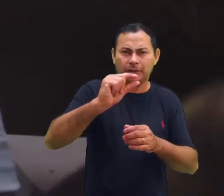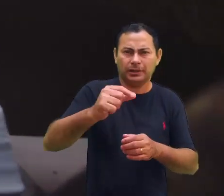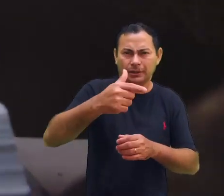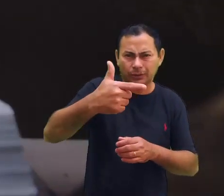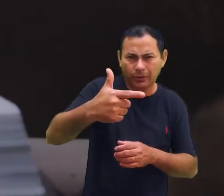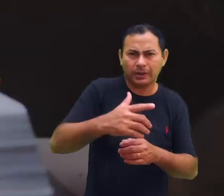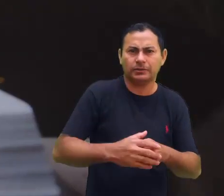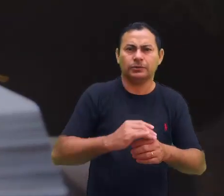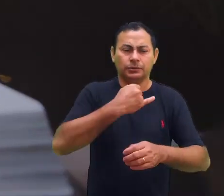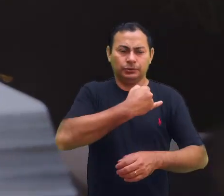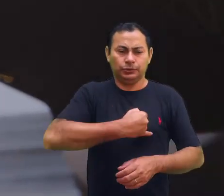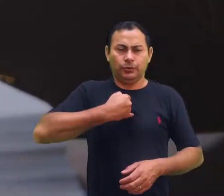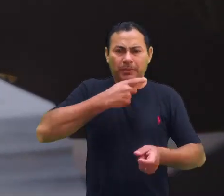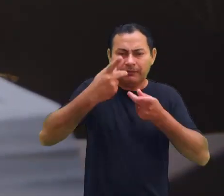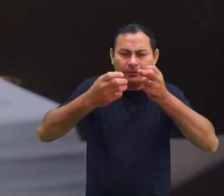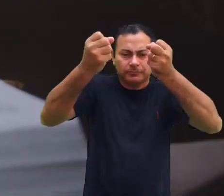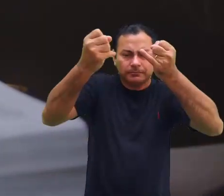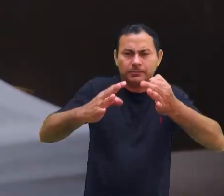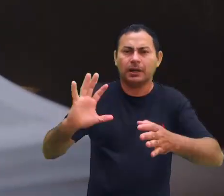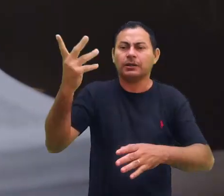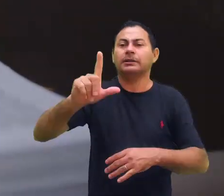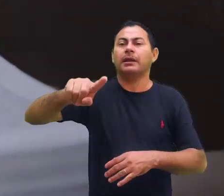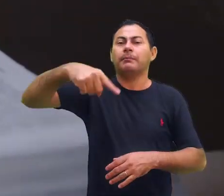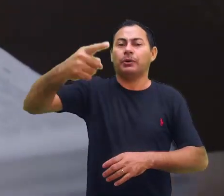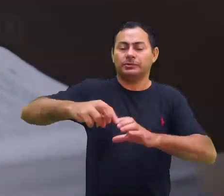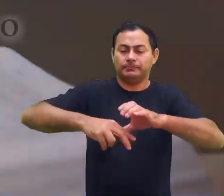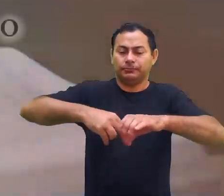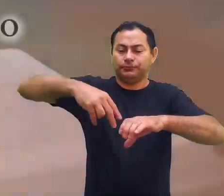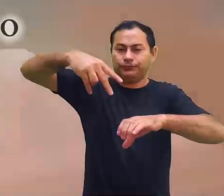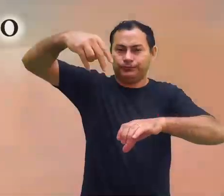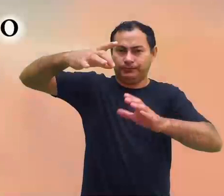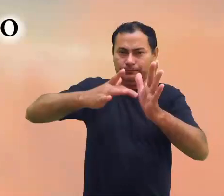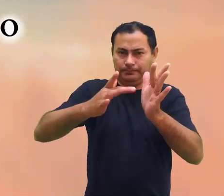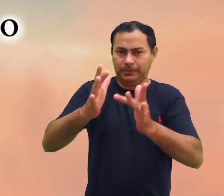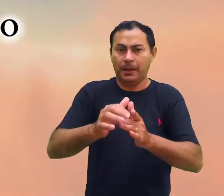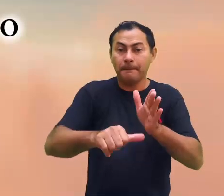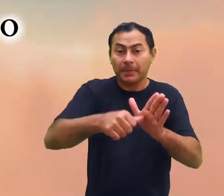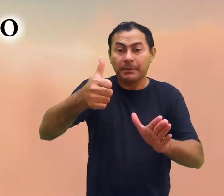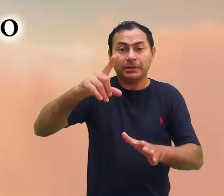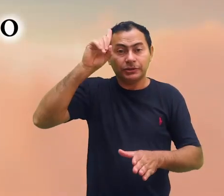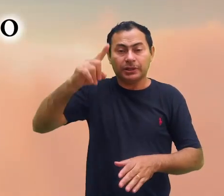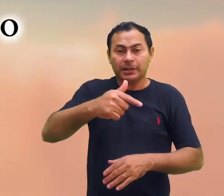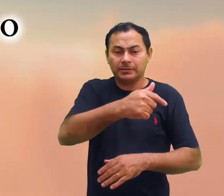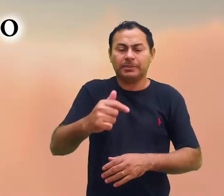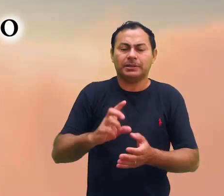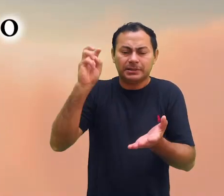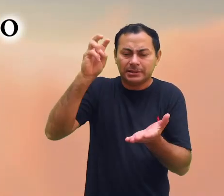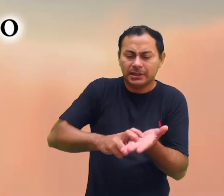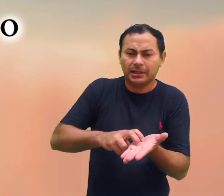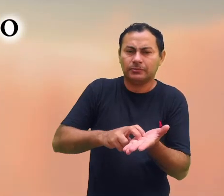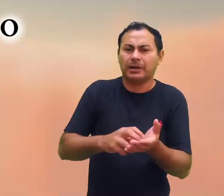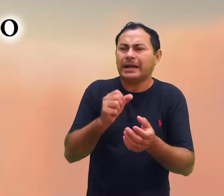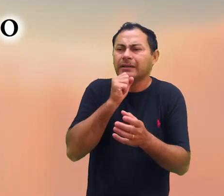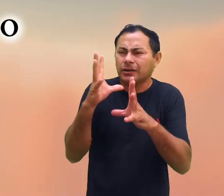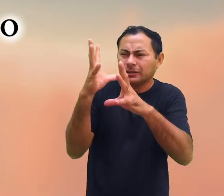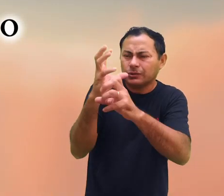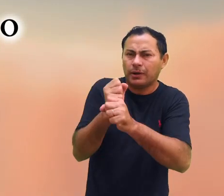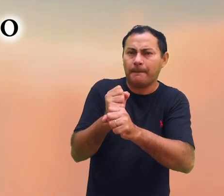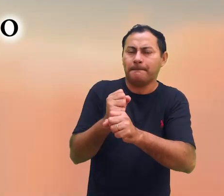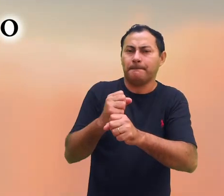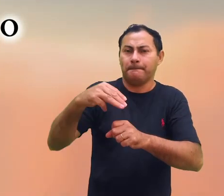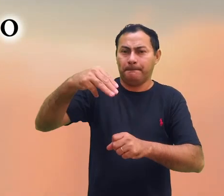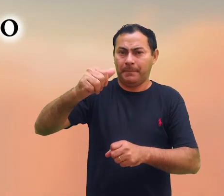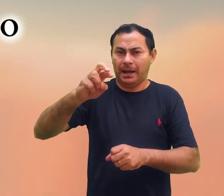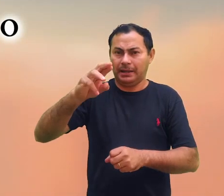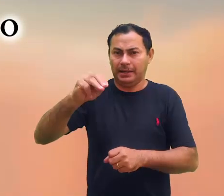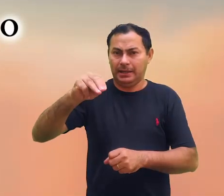está descrevendo os acontecimentos após a ressurreição de Jesus. No primeiro dia da semana, bem cedo, estando ainda escuro,